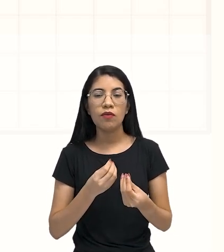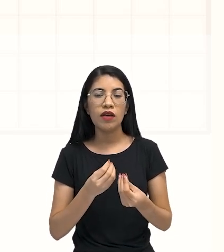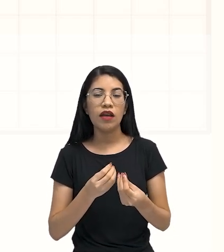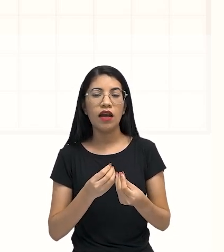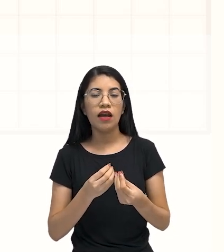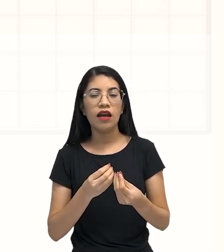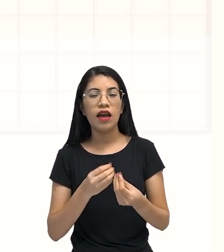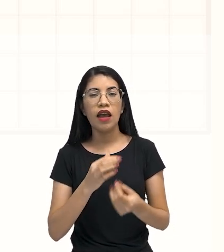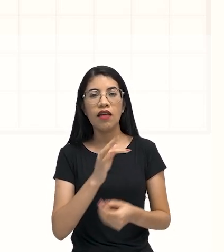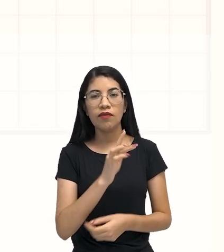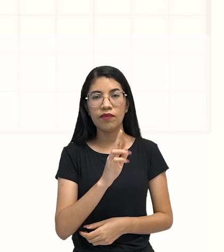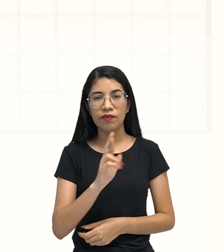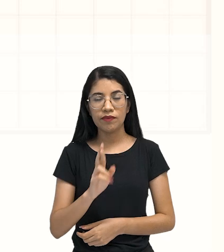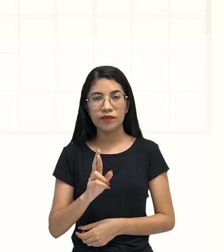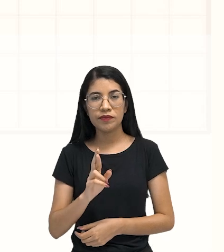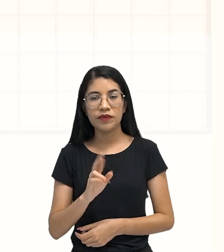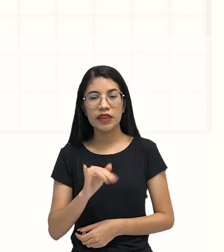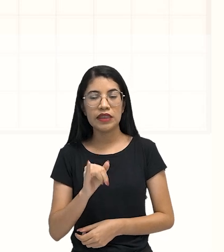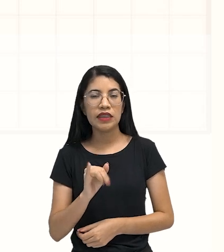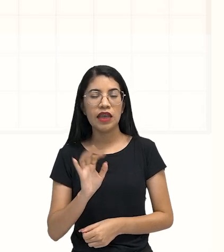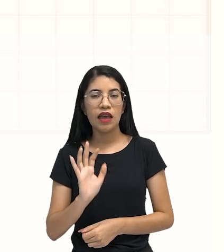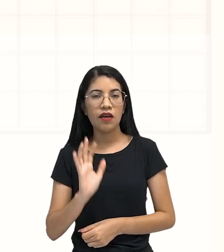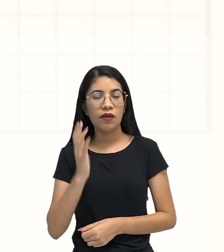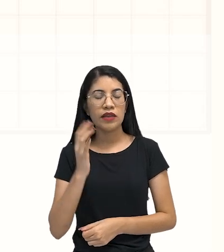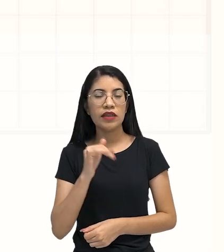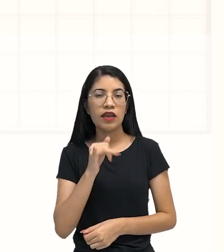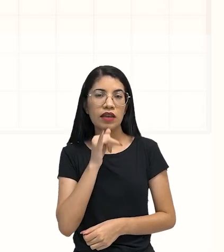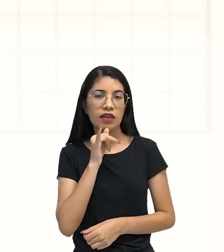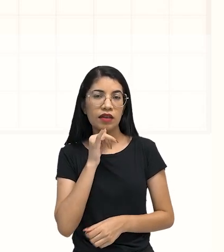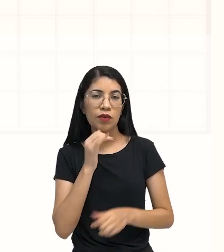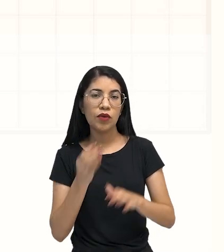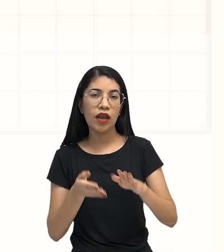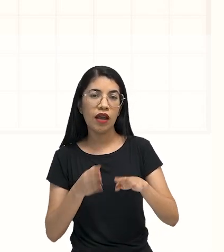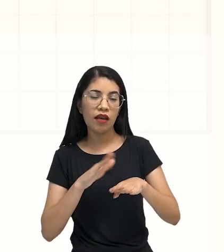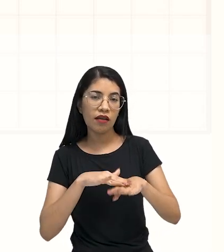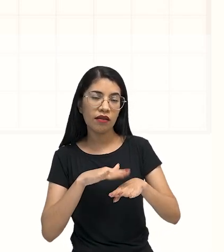o caso do evento cara,